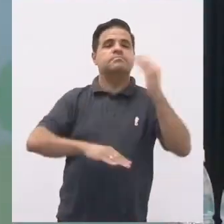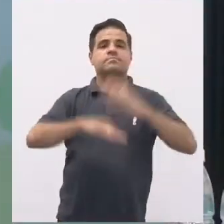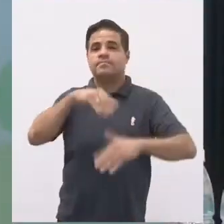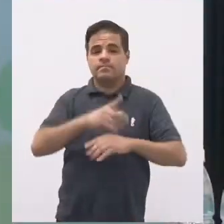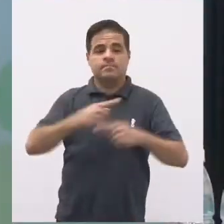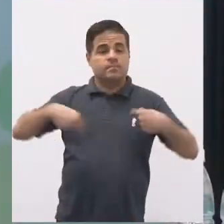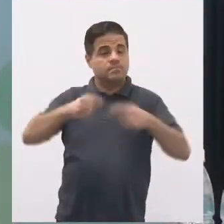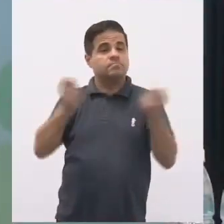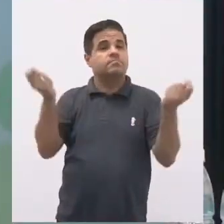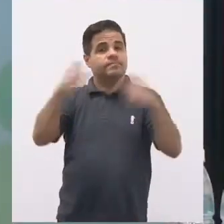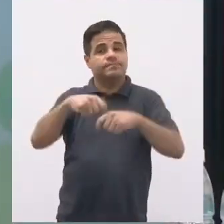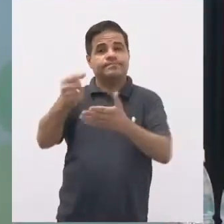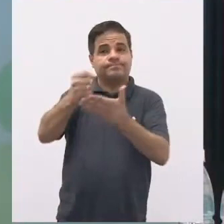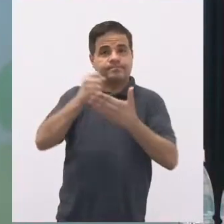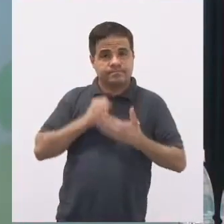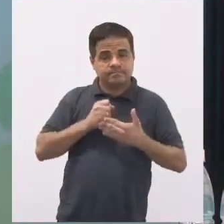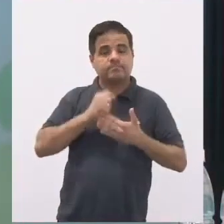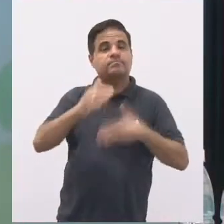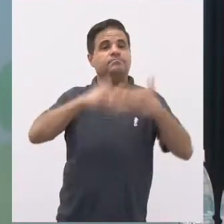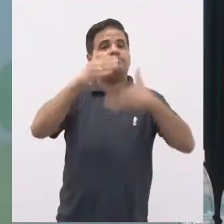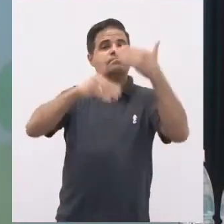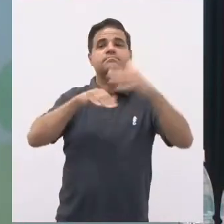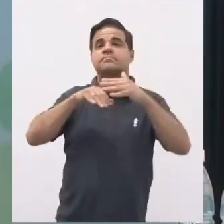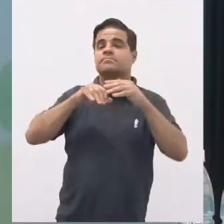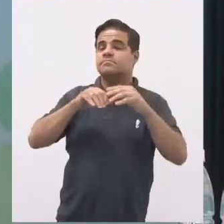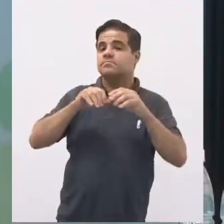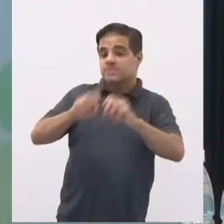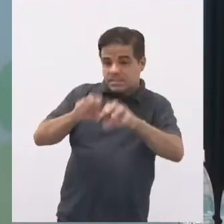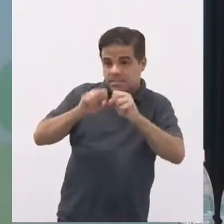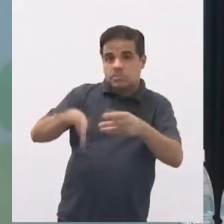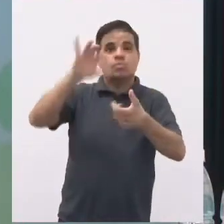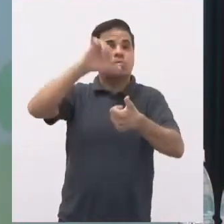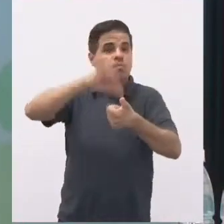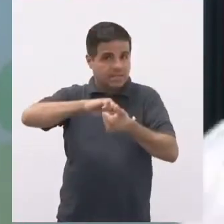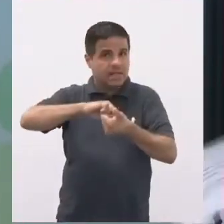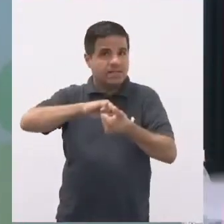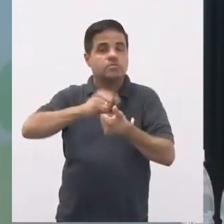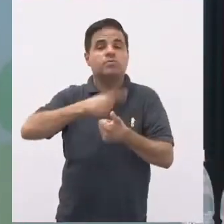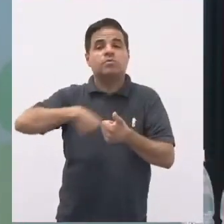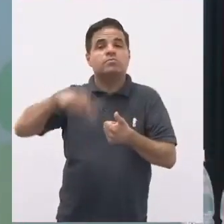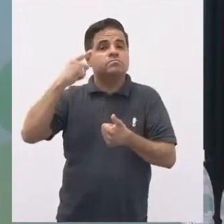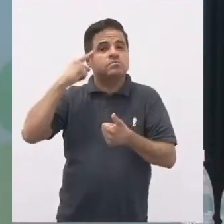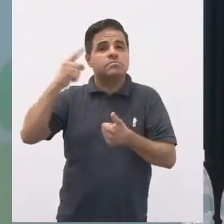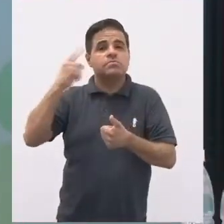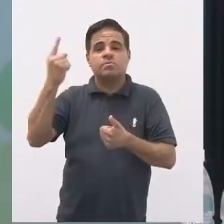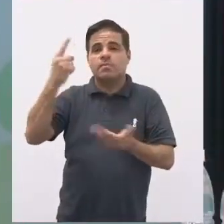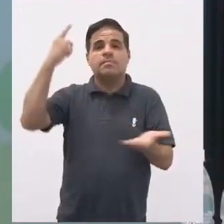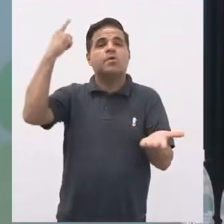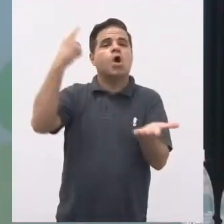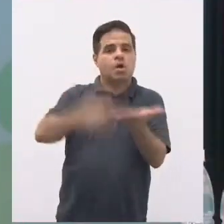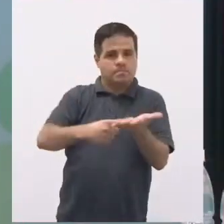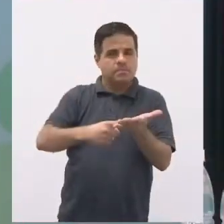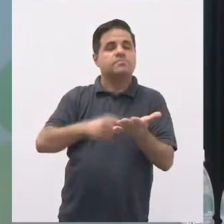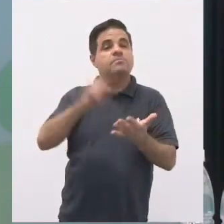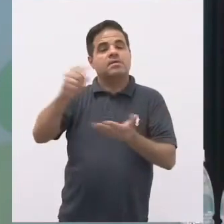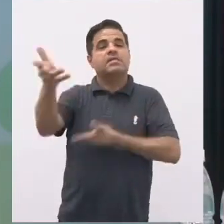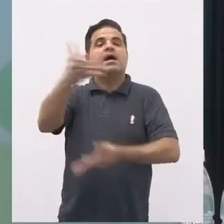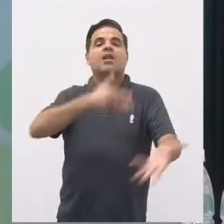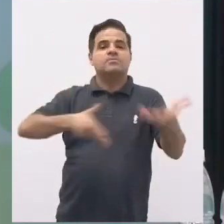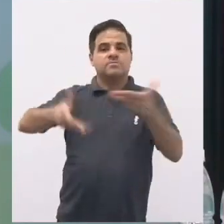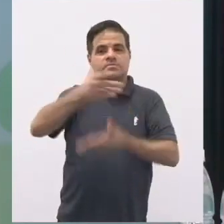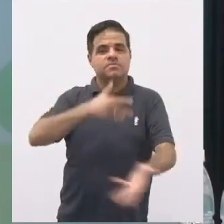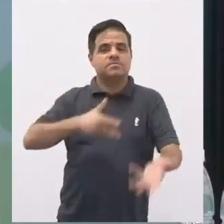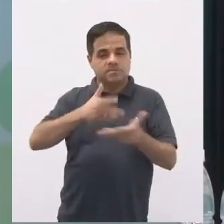para que a gente traga cada vez mais o ensino de qualidade. Então, a gente começa com o primeiro compromisso, que está relacionado,